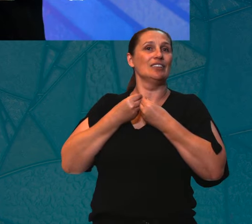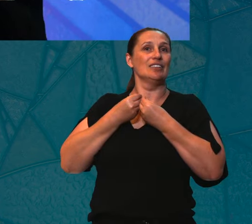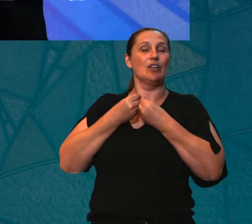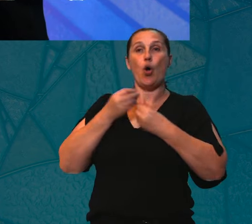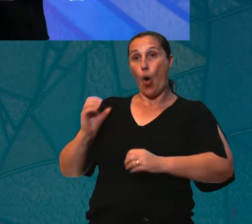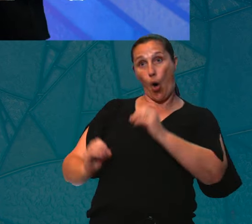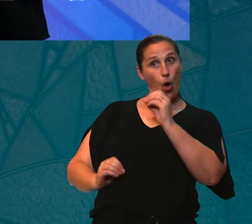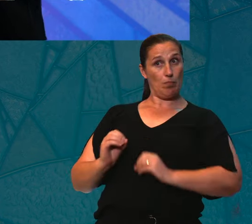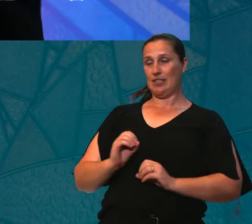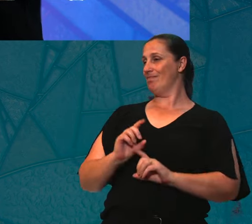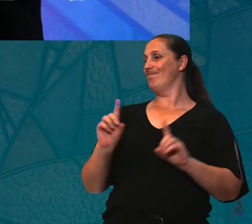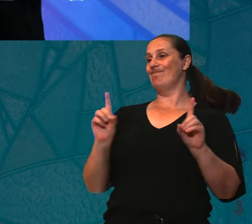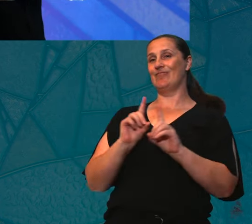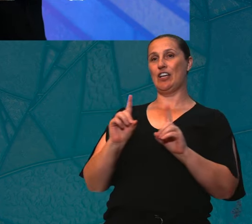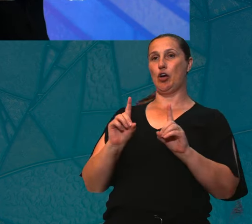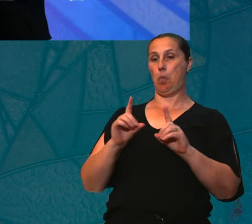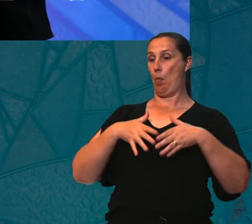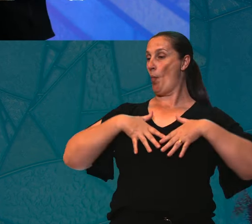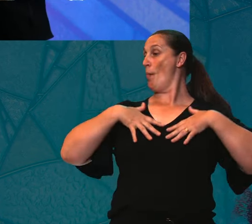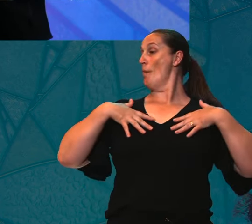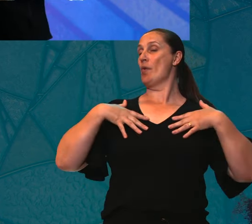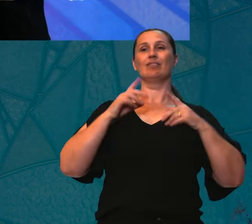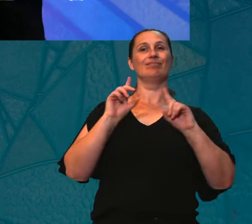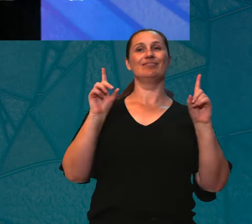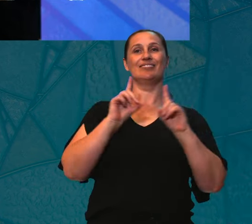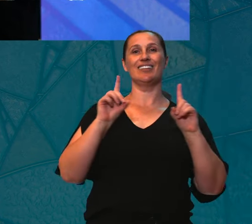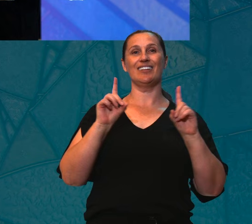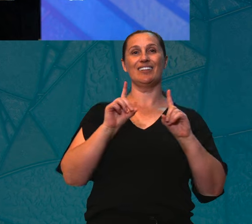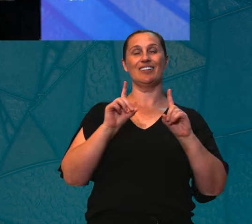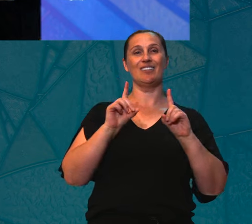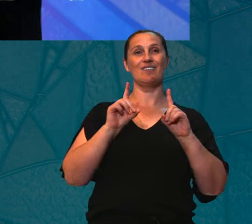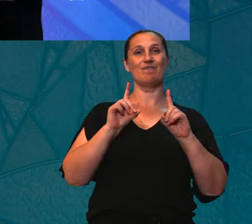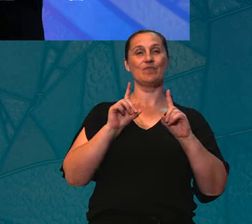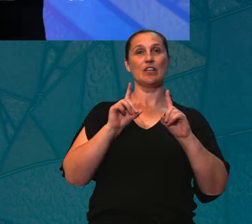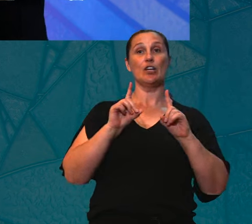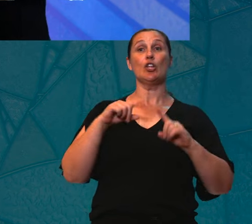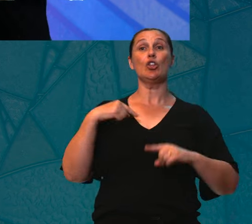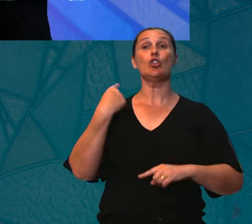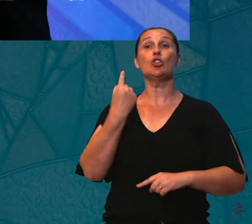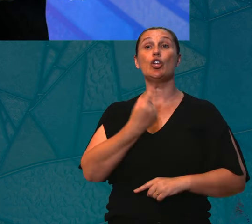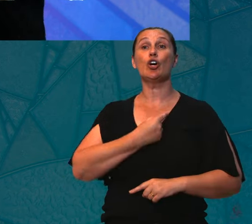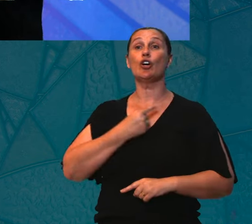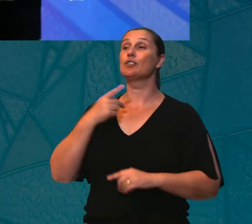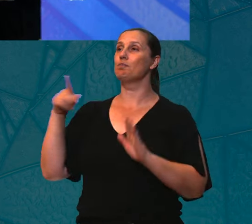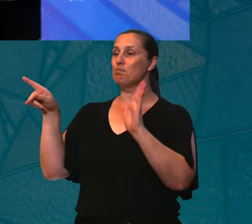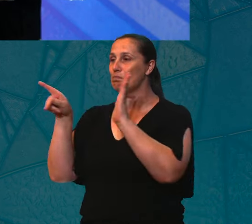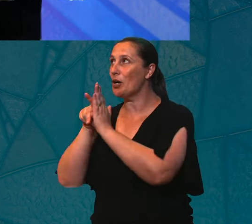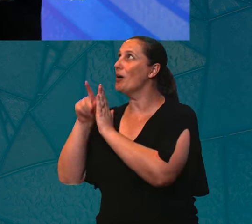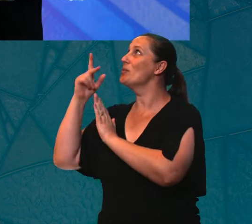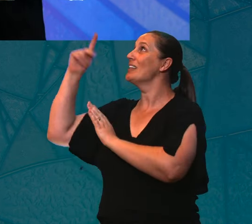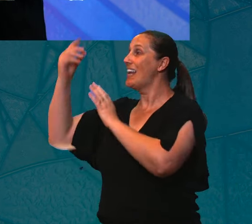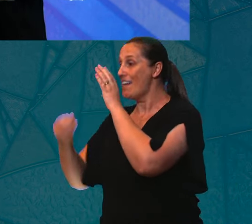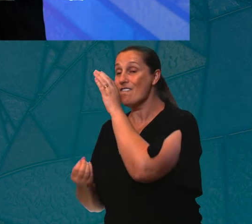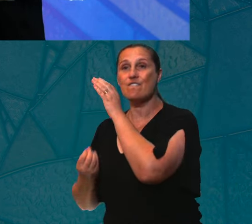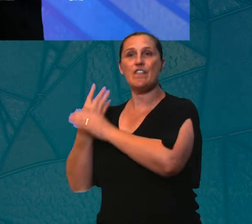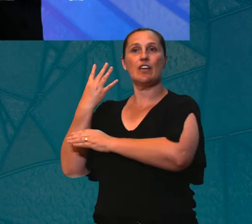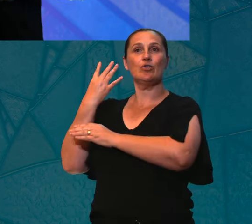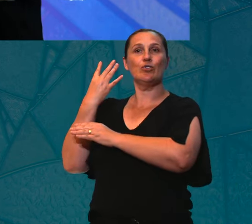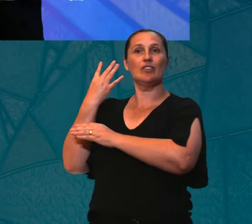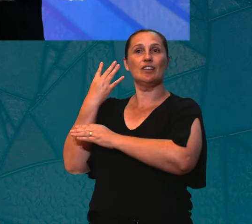ninguém se glorie porque somos feituras somos criação a palavra aqui em grego